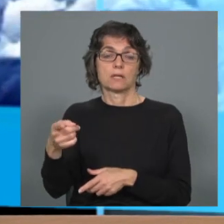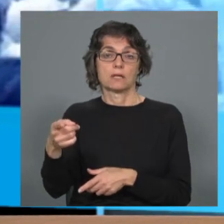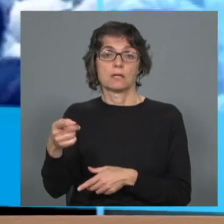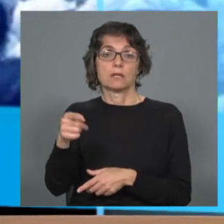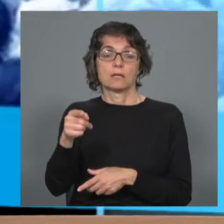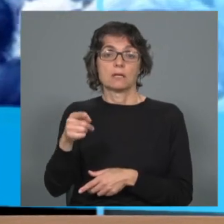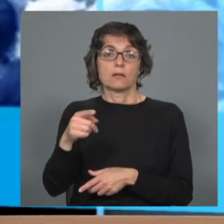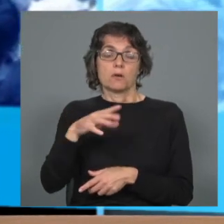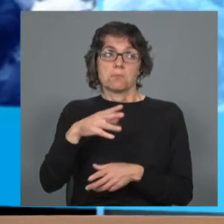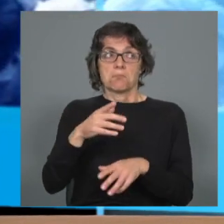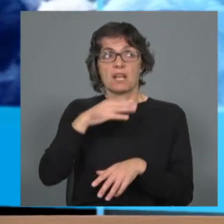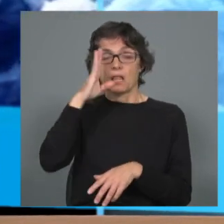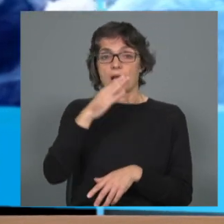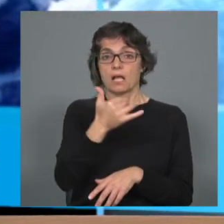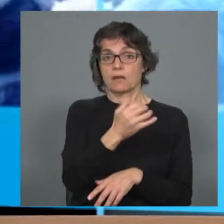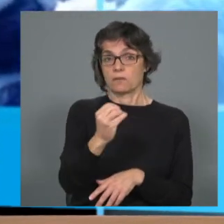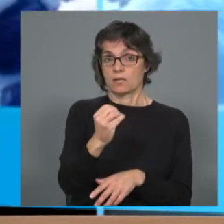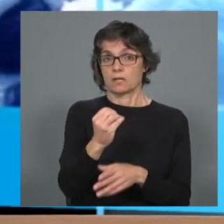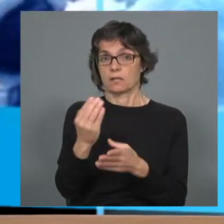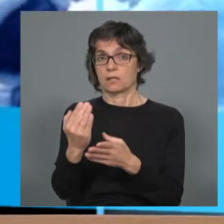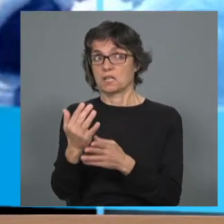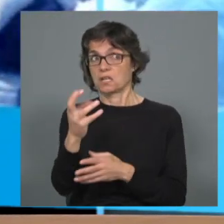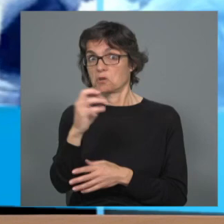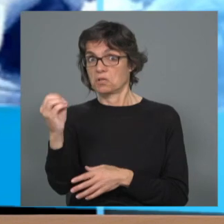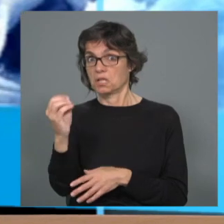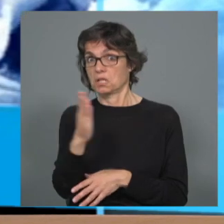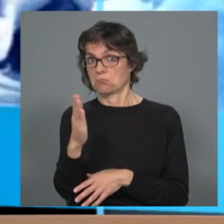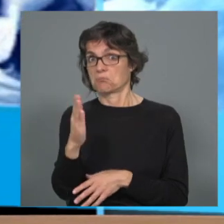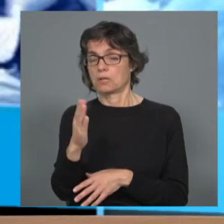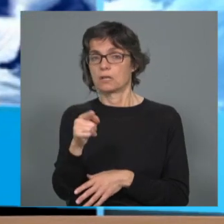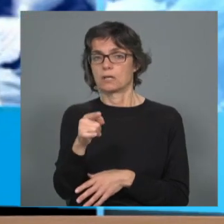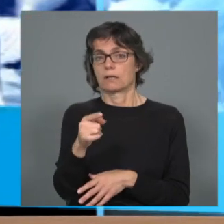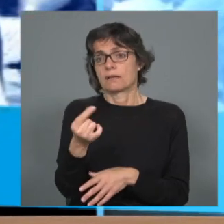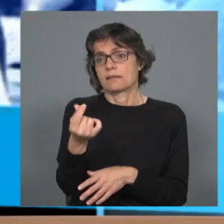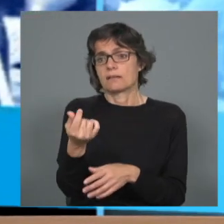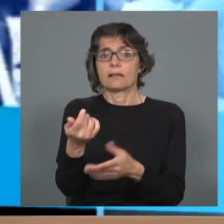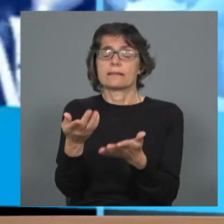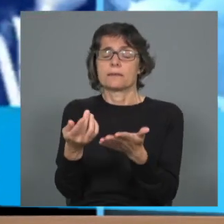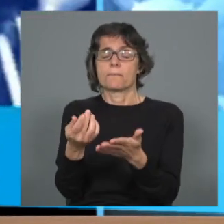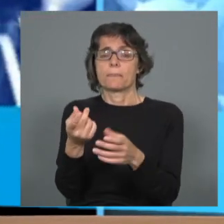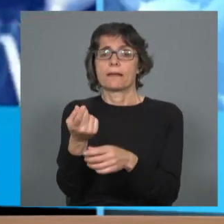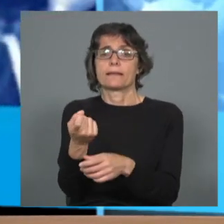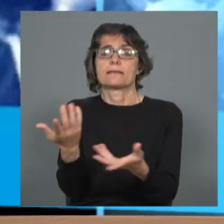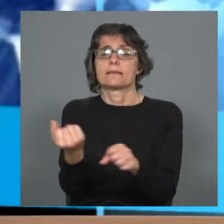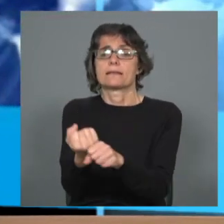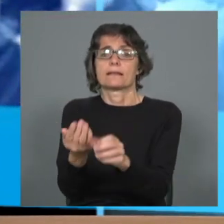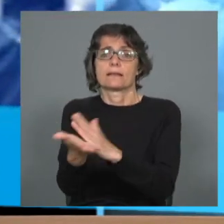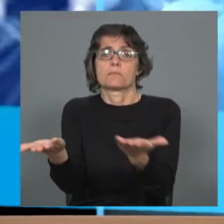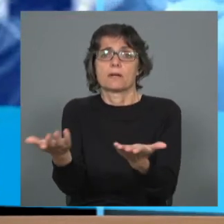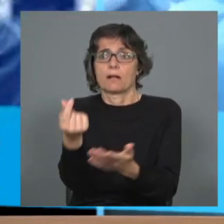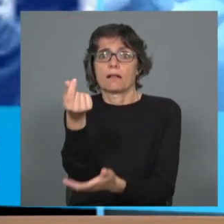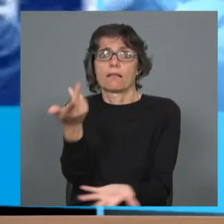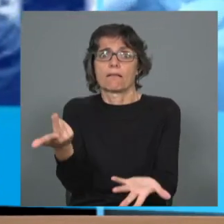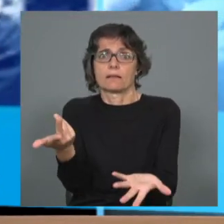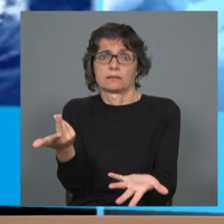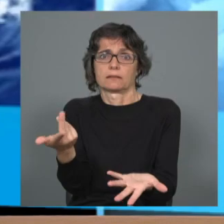são mães entre os 20 e os 30 anos, precisam de um emprego. Precisam de um emprego para sustentar a sua família e para sustentar